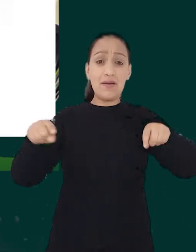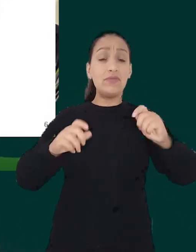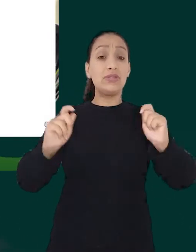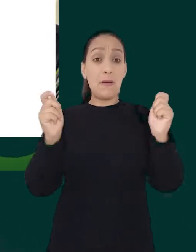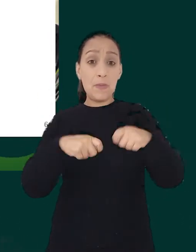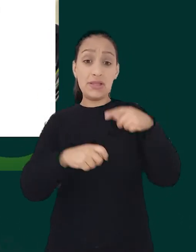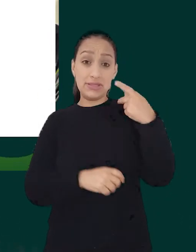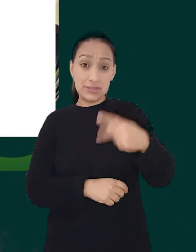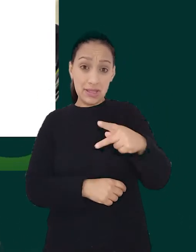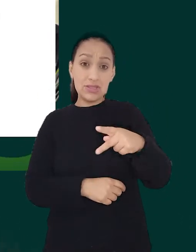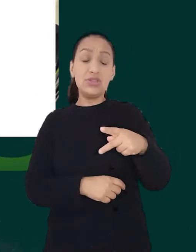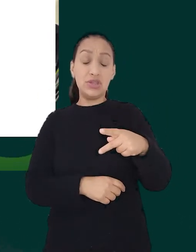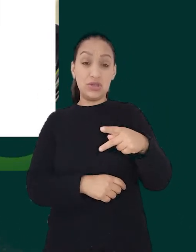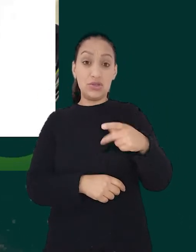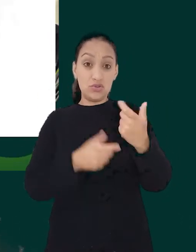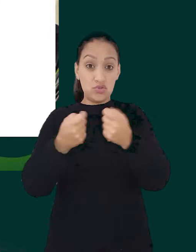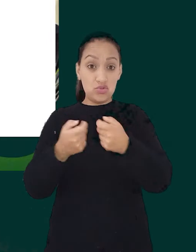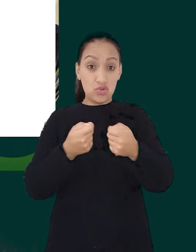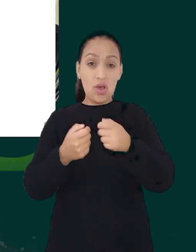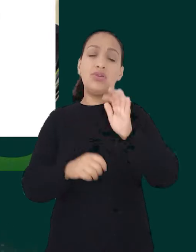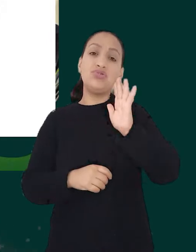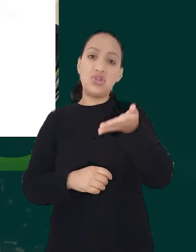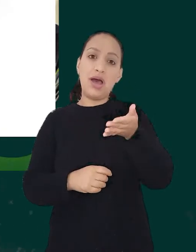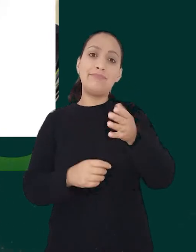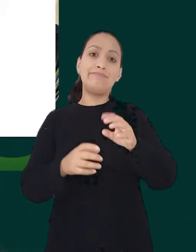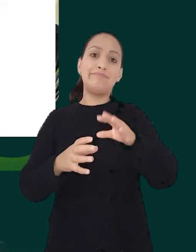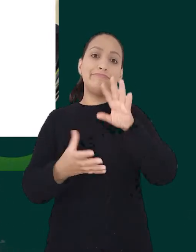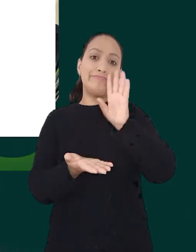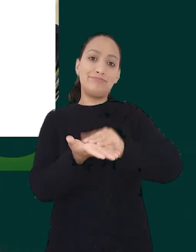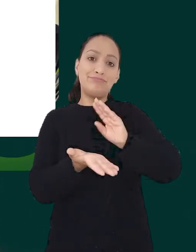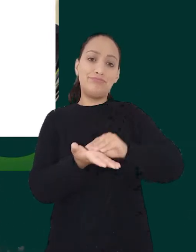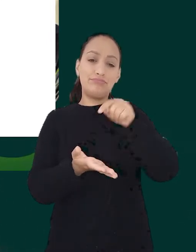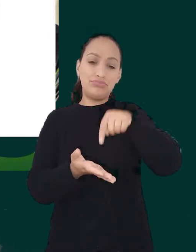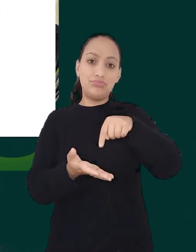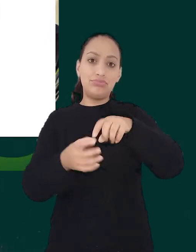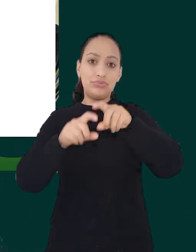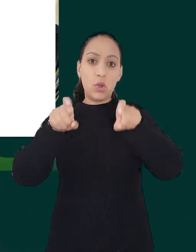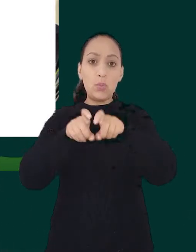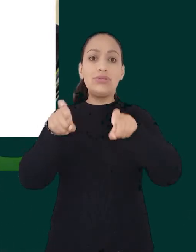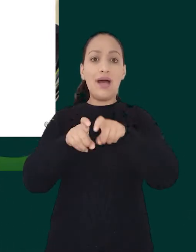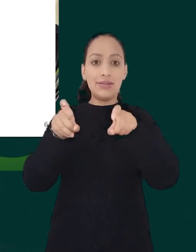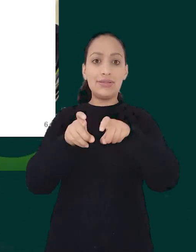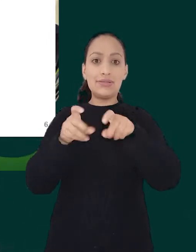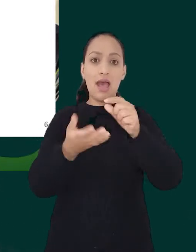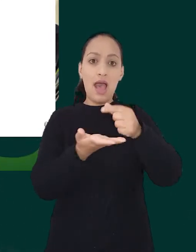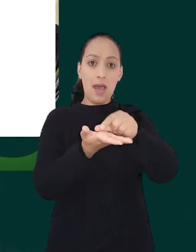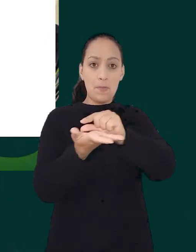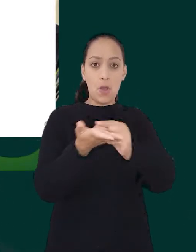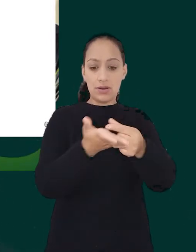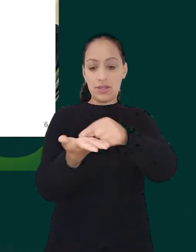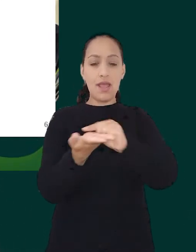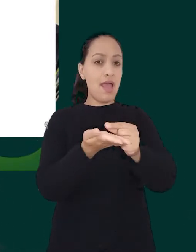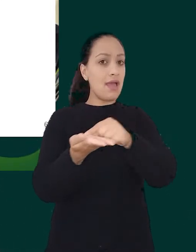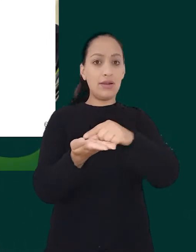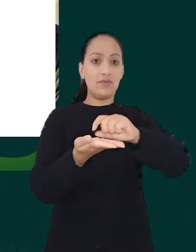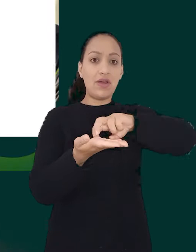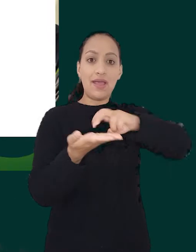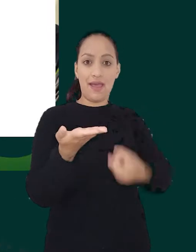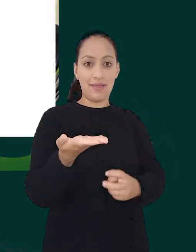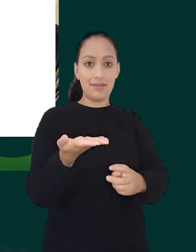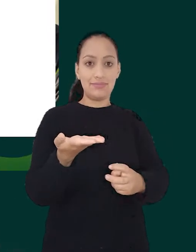jogo já foram computadas e a bolinha não vai mais cair. Ou seja, se eu imaginar dessa maneira para